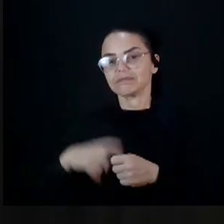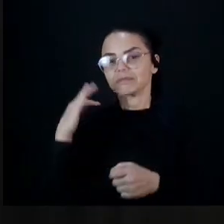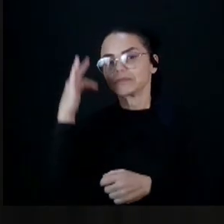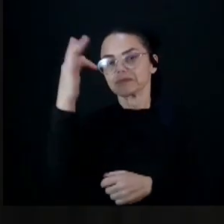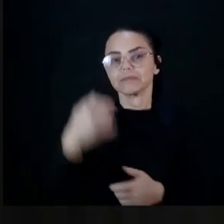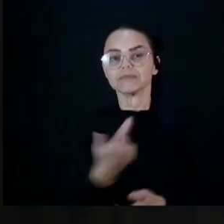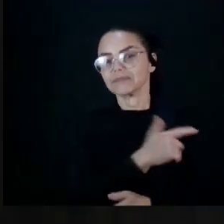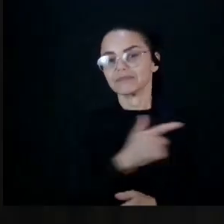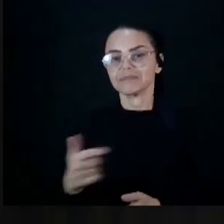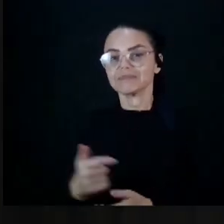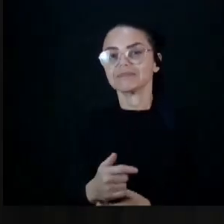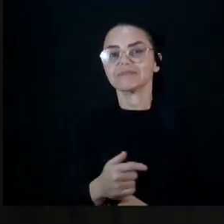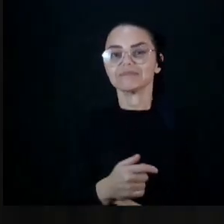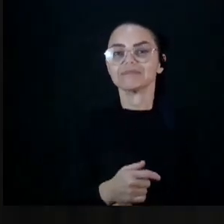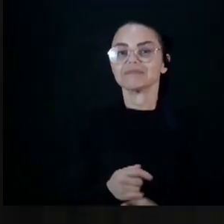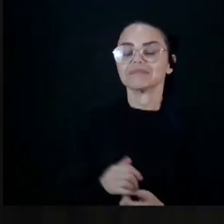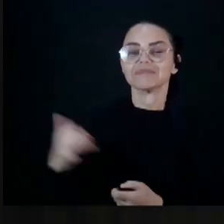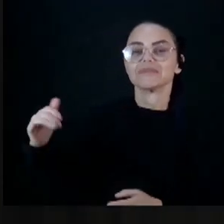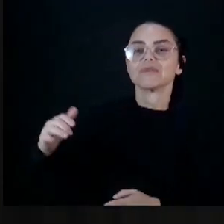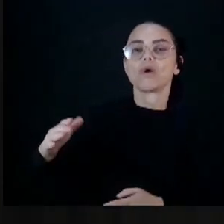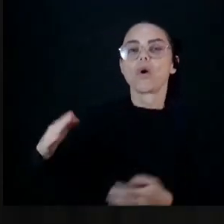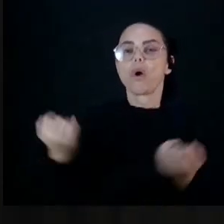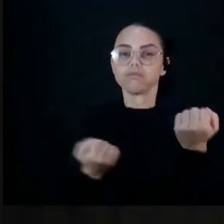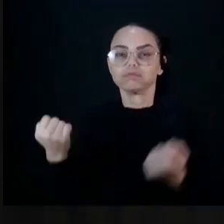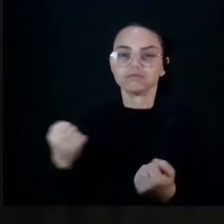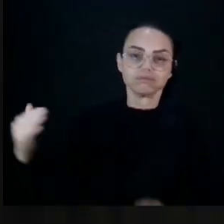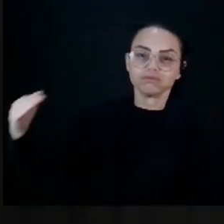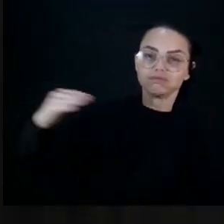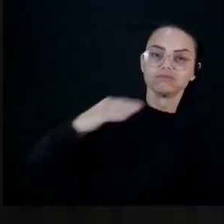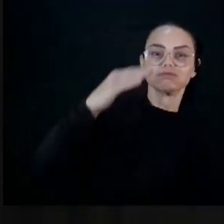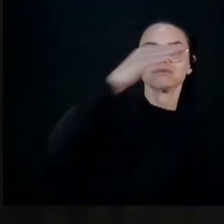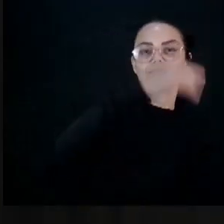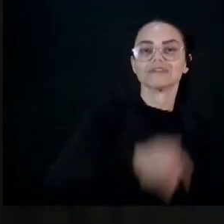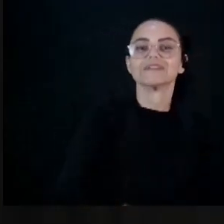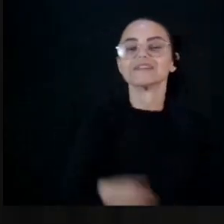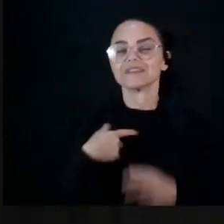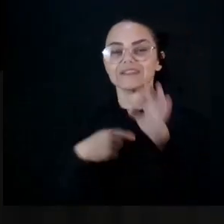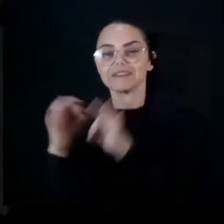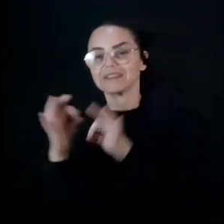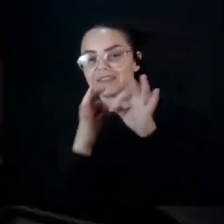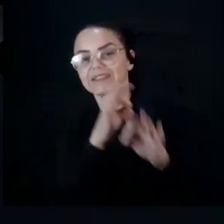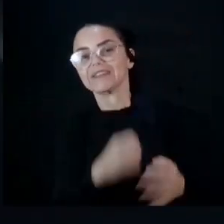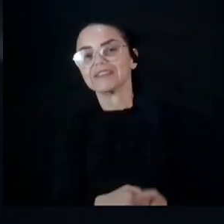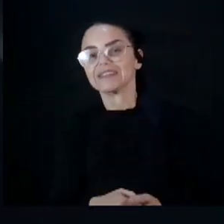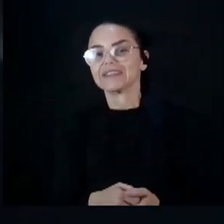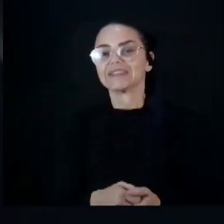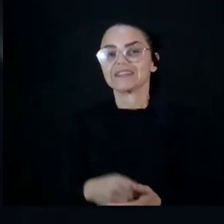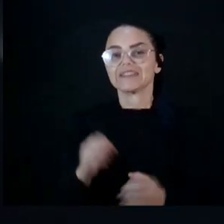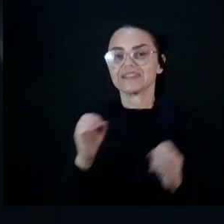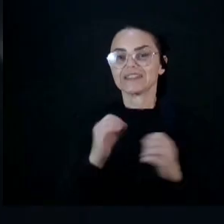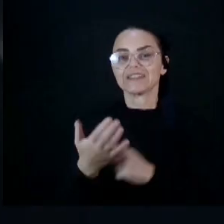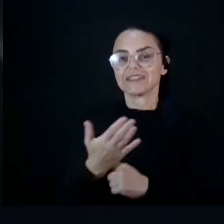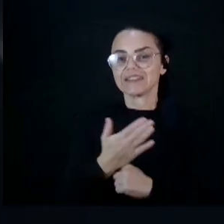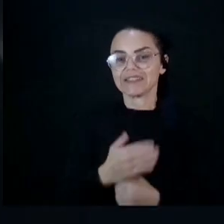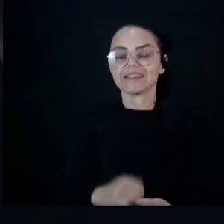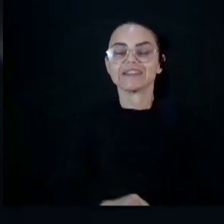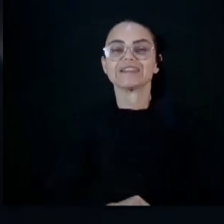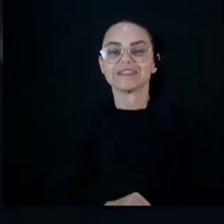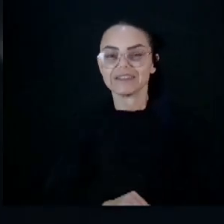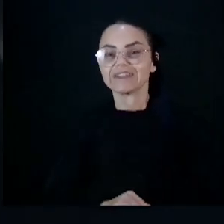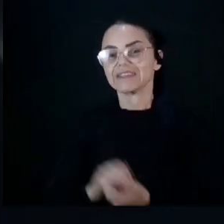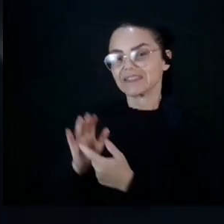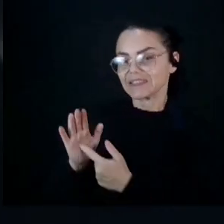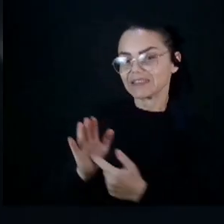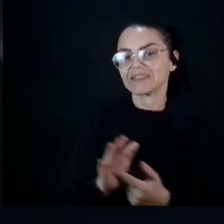os carros voadores, mas pelo menos a agenda já está tentando se organizar sem a nossa ajuda. E isso mostra como a